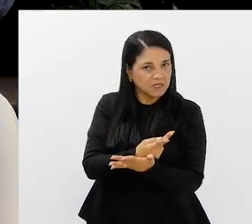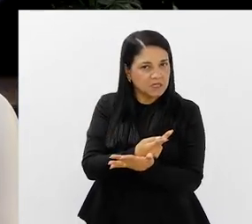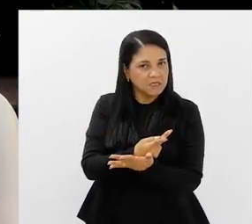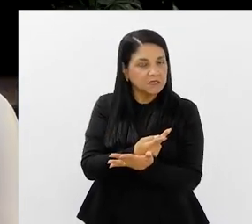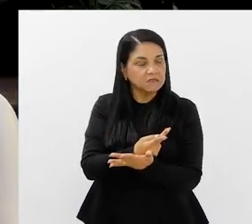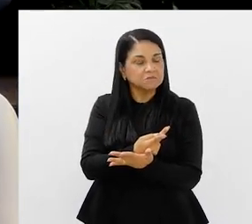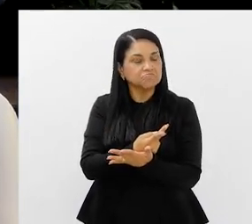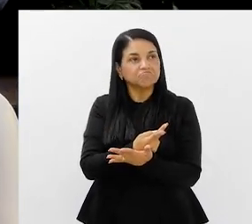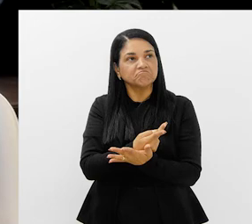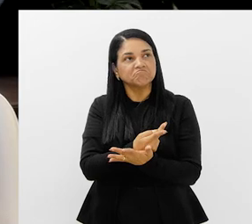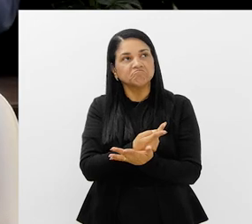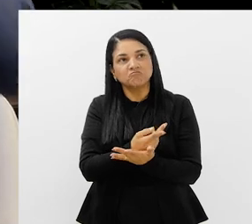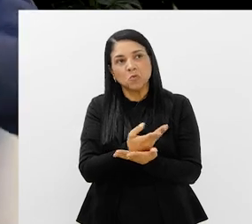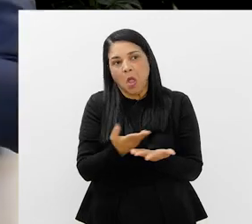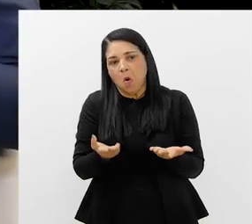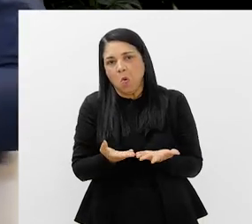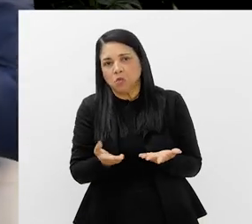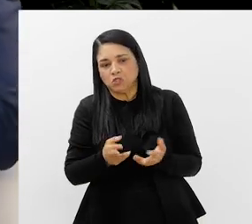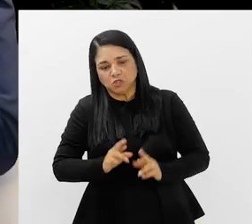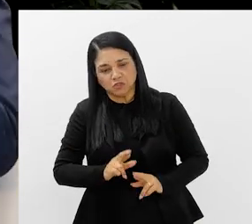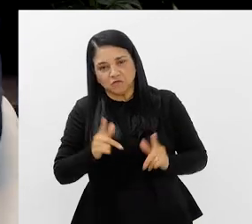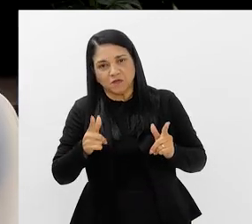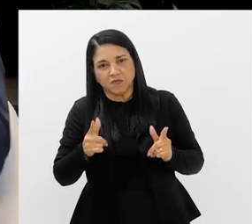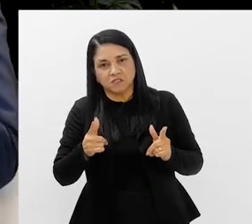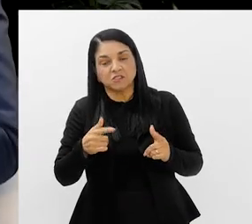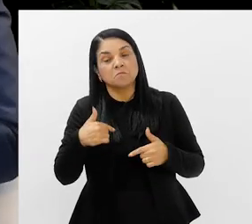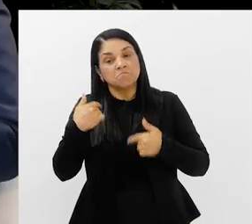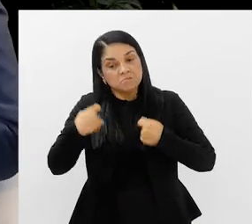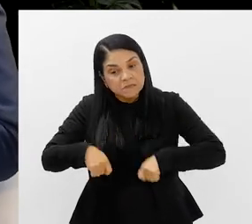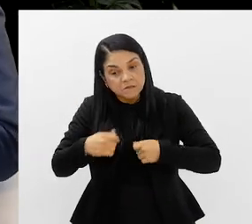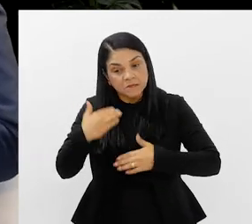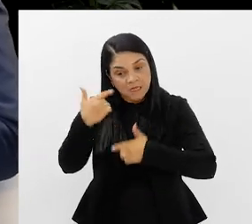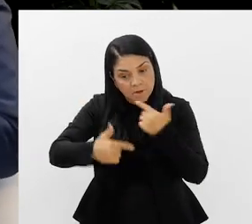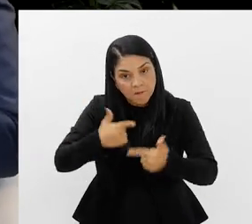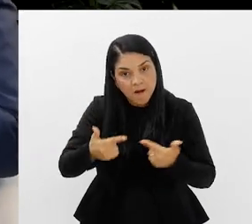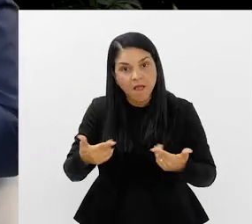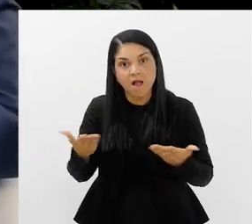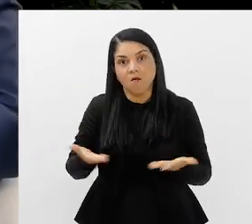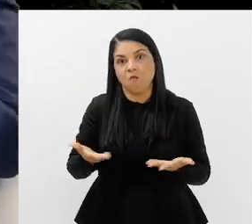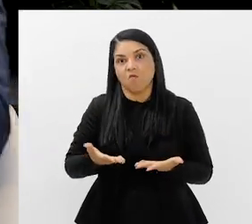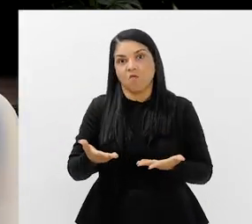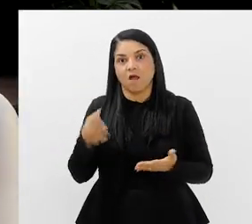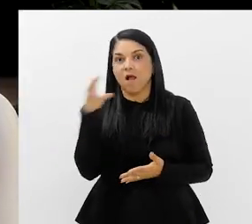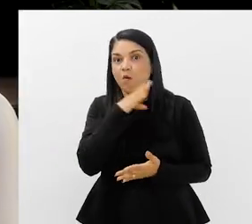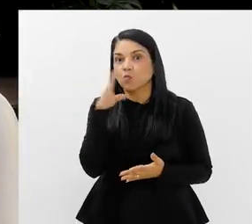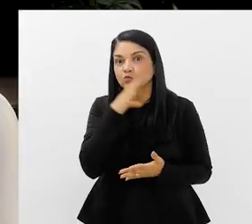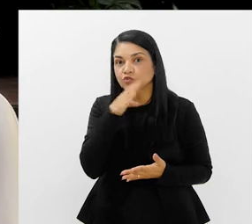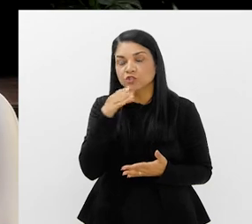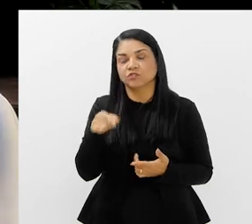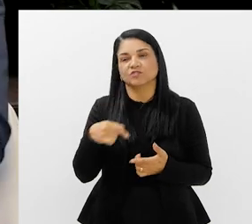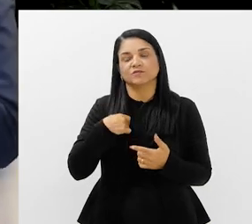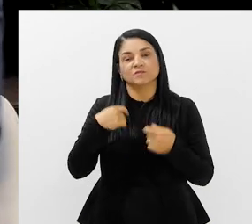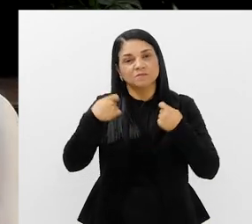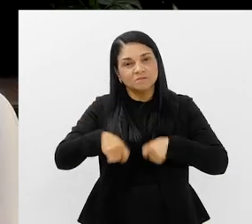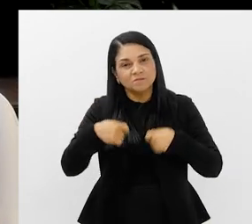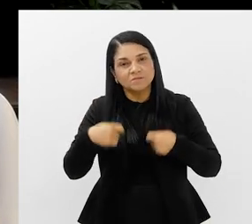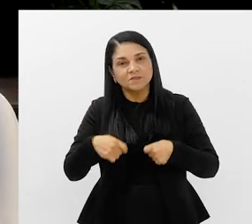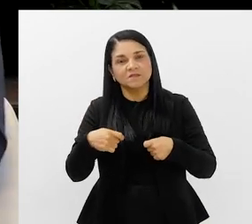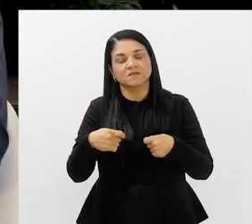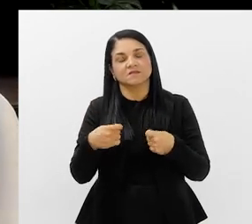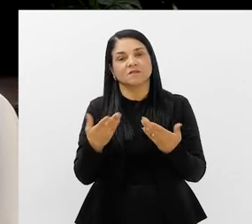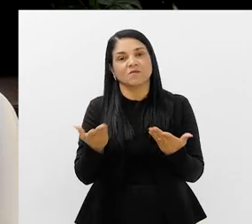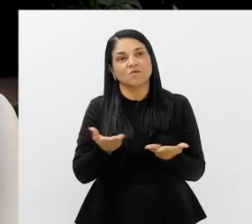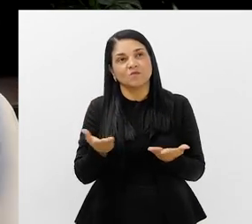tão longe, tão distante que não precisamos começar a trabalhar essa questão agora. Mas eu queria trazer aquilo que